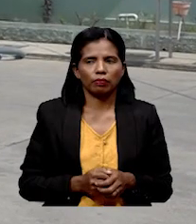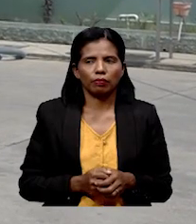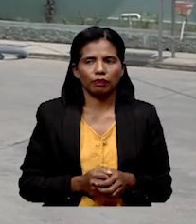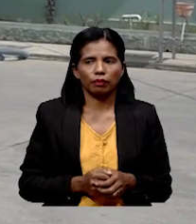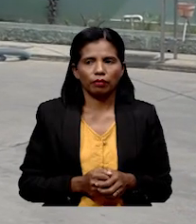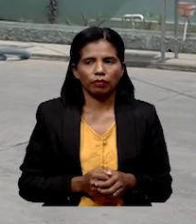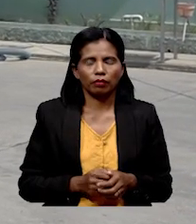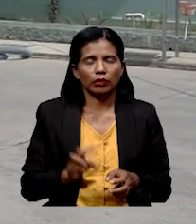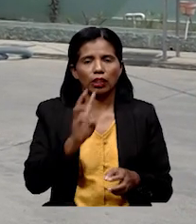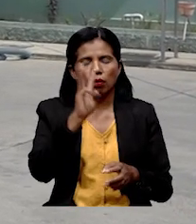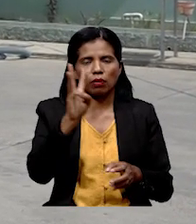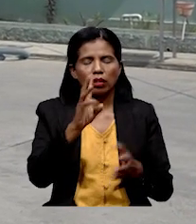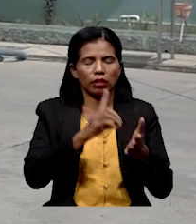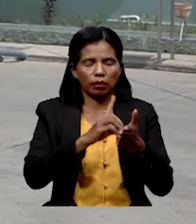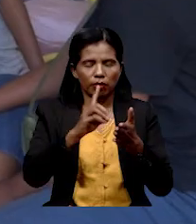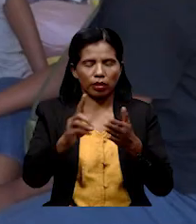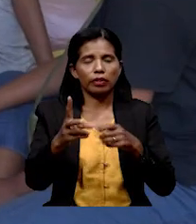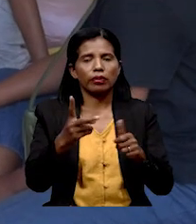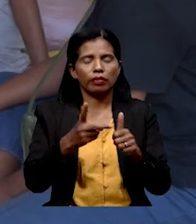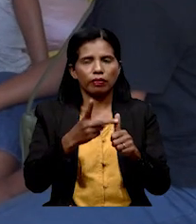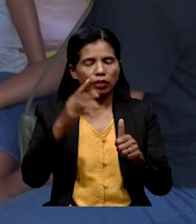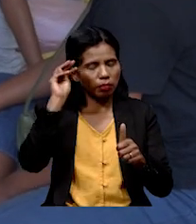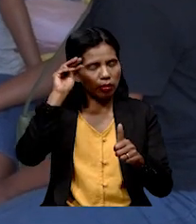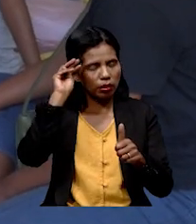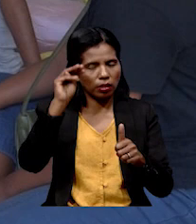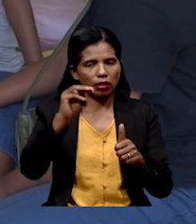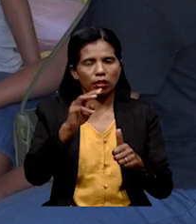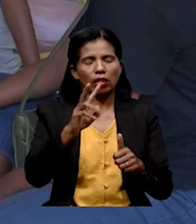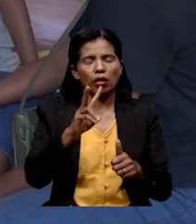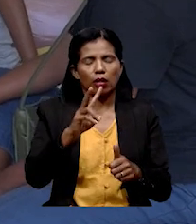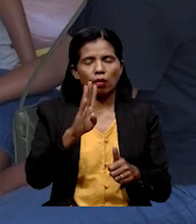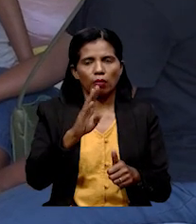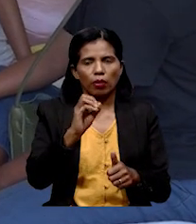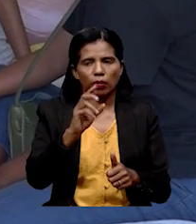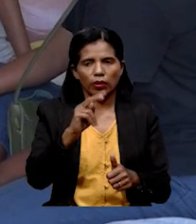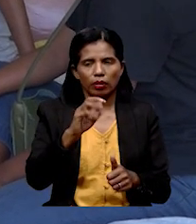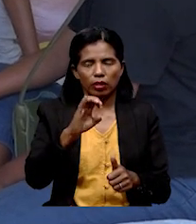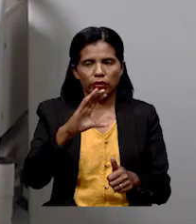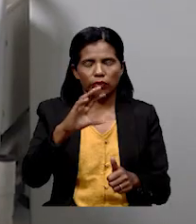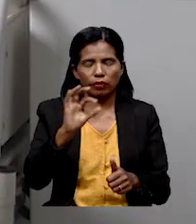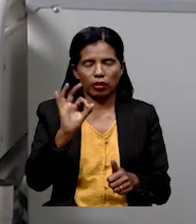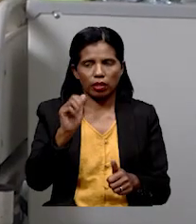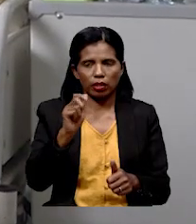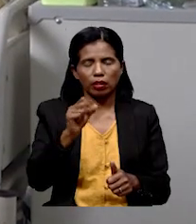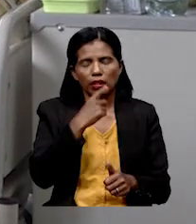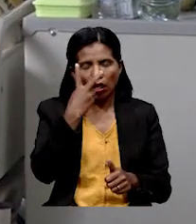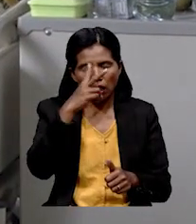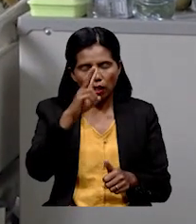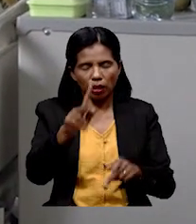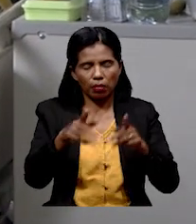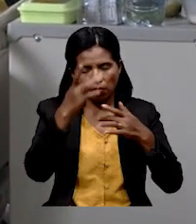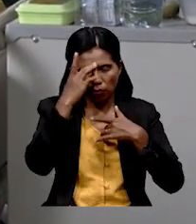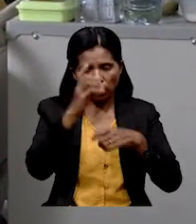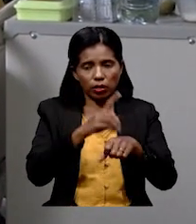E a quarta semana, o vice-ministro Saúde Bonifácio Maucoli dos Reis barre diretamente condição paciente dengue, ne behalo